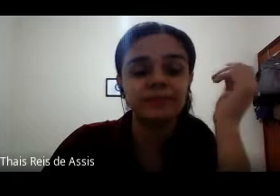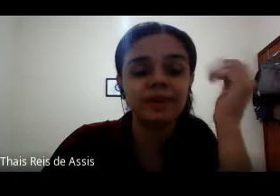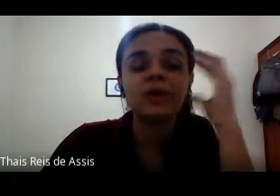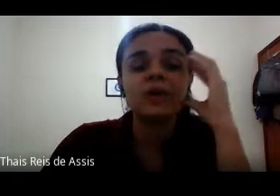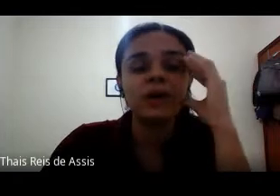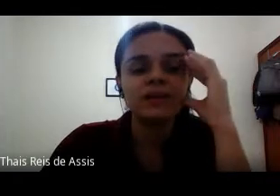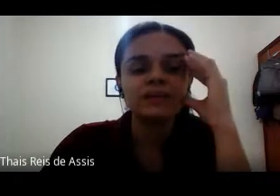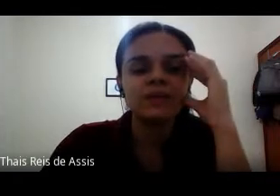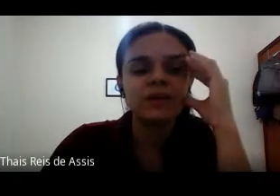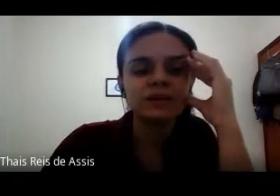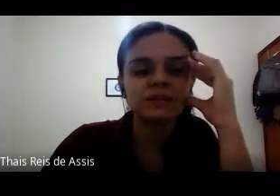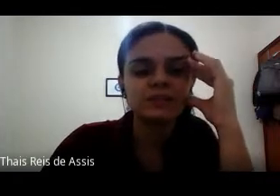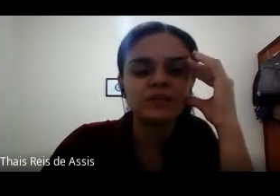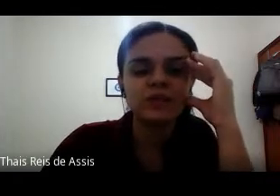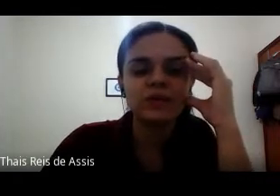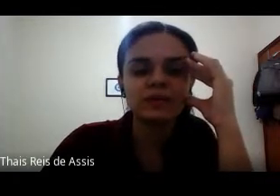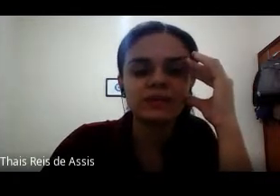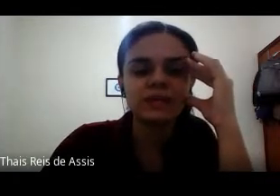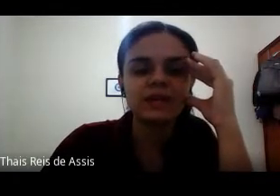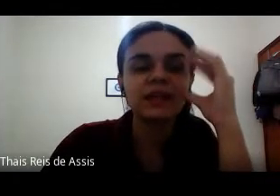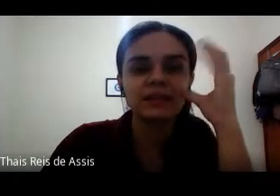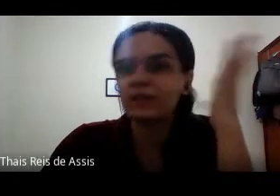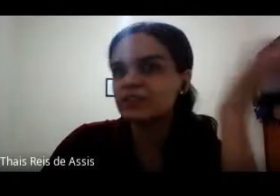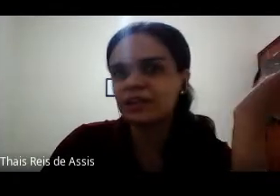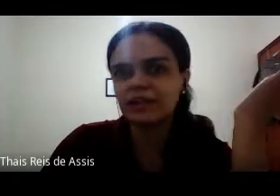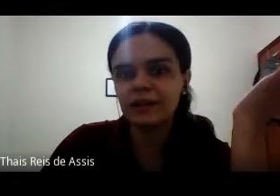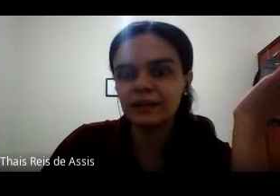Terraplanismo, eu acho. Terraplanismo. Quantas e quantas pessoas que estão acreditando que a Terra é plana?